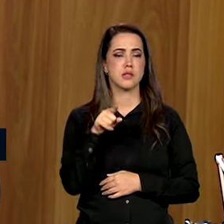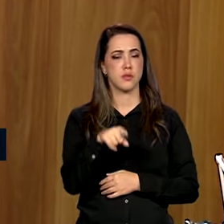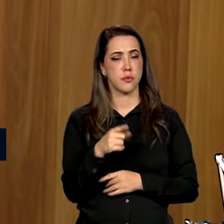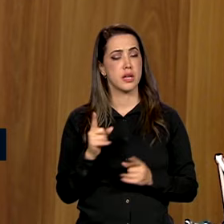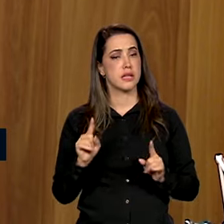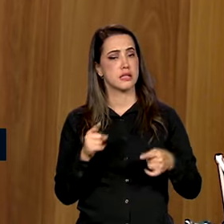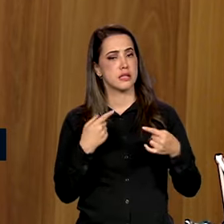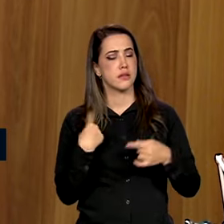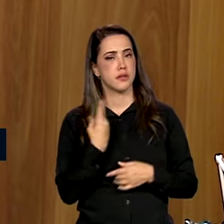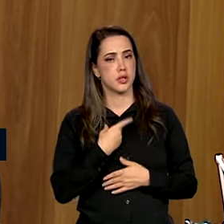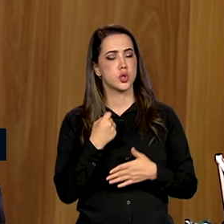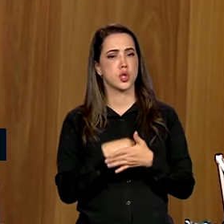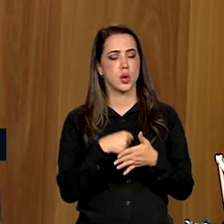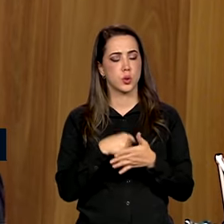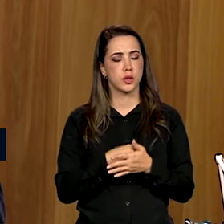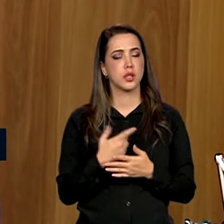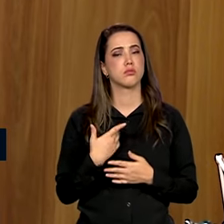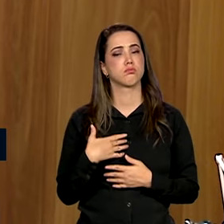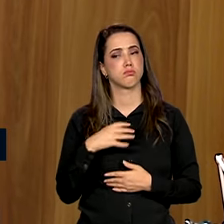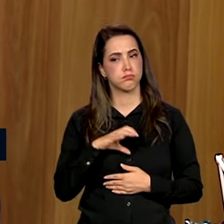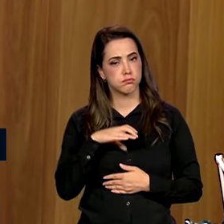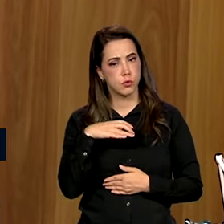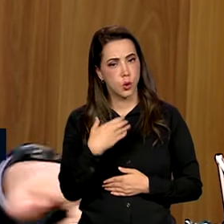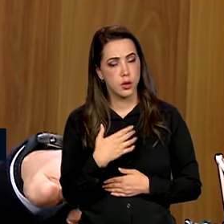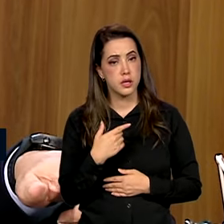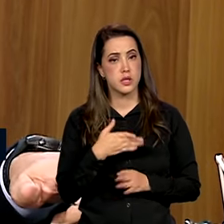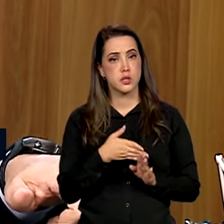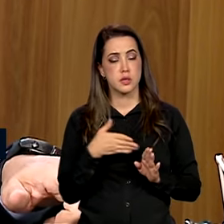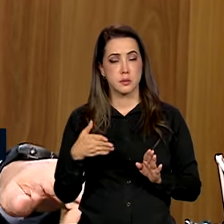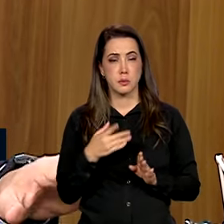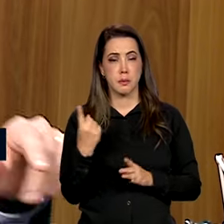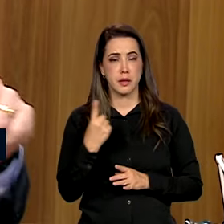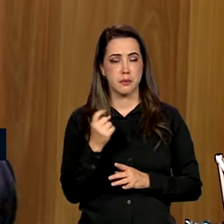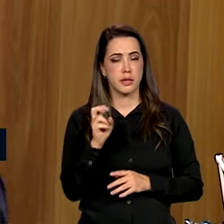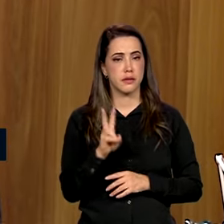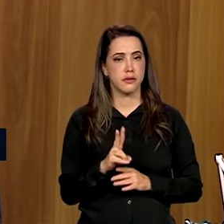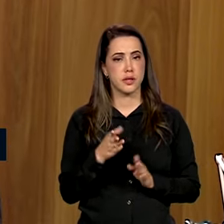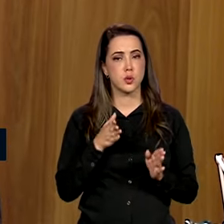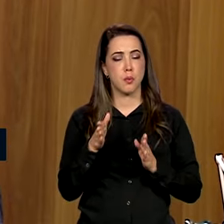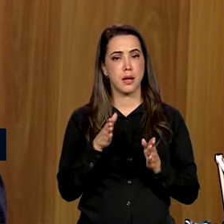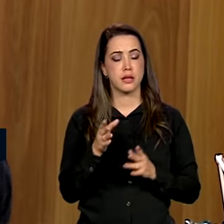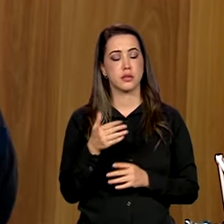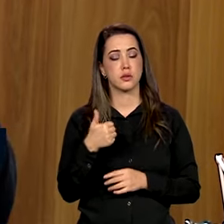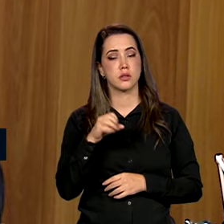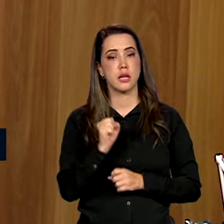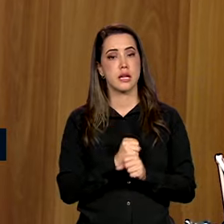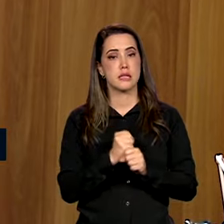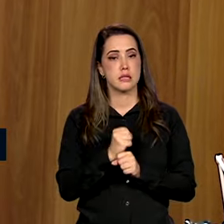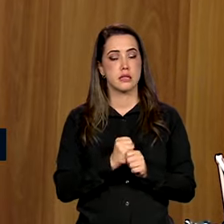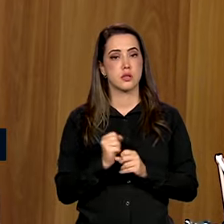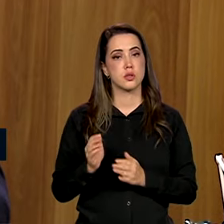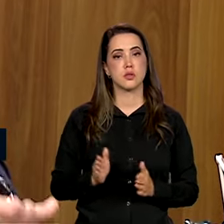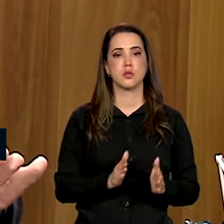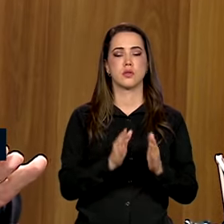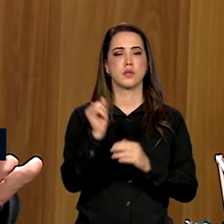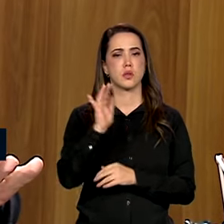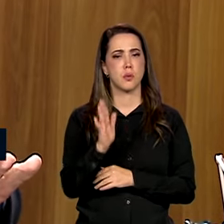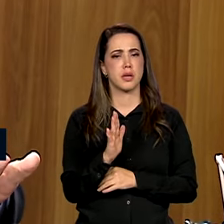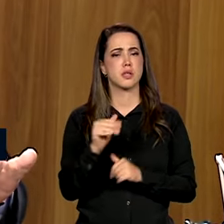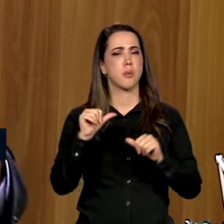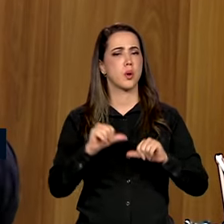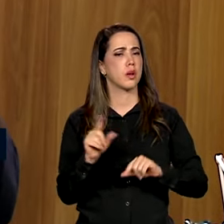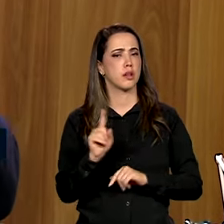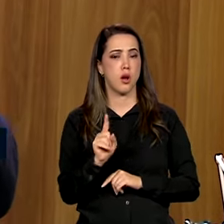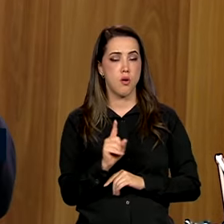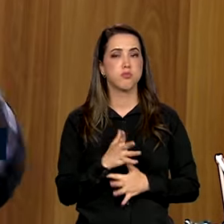com altivez esse ano pela primeira vez nos últimos 10 as rodovias brasileiras vão parar de piorar e vão passar a melhorar